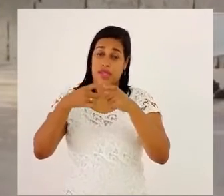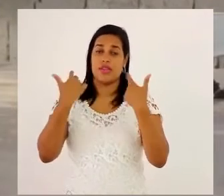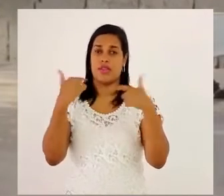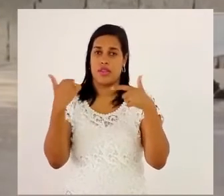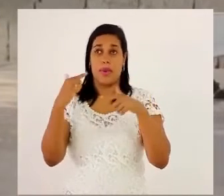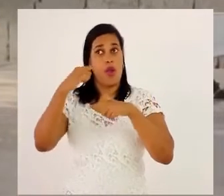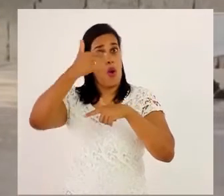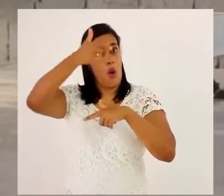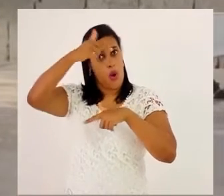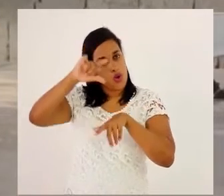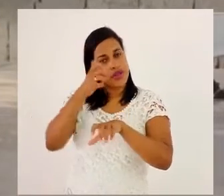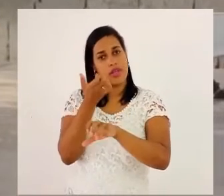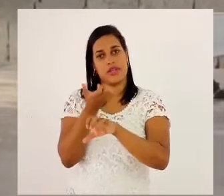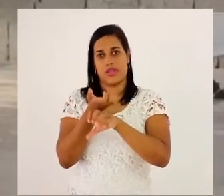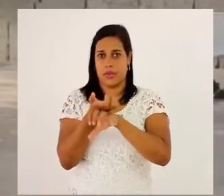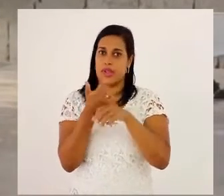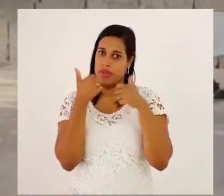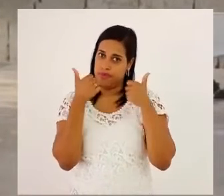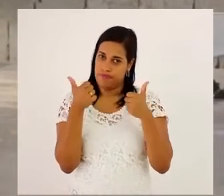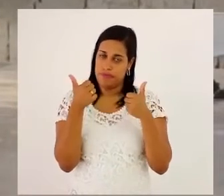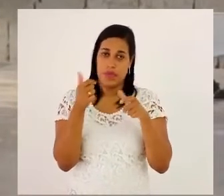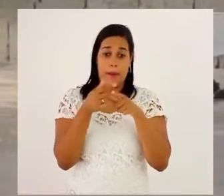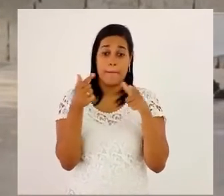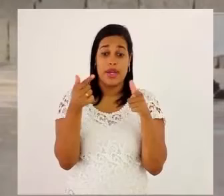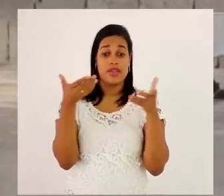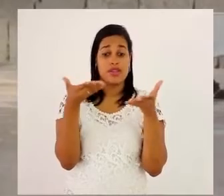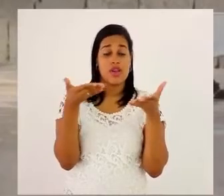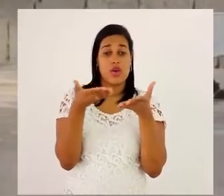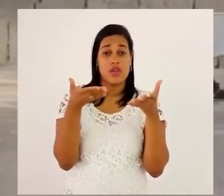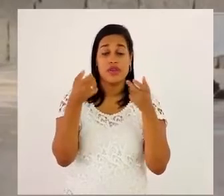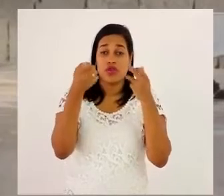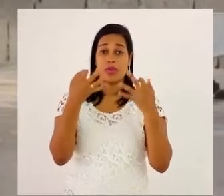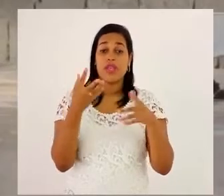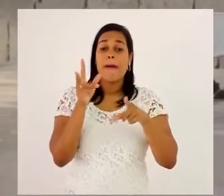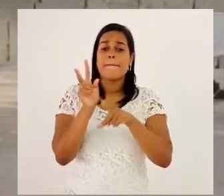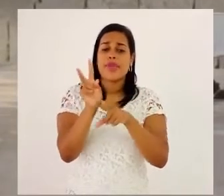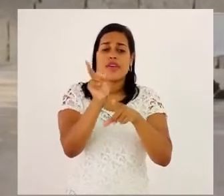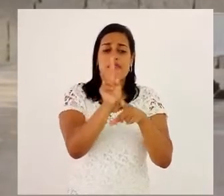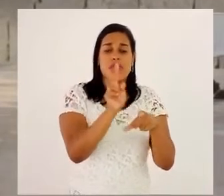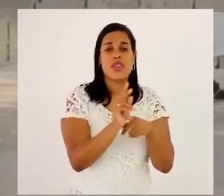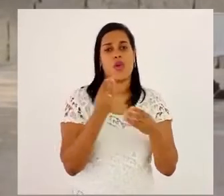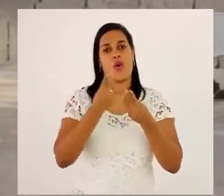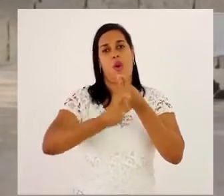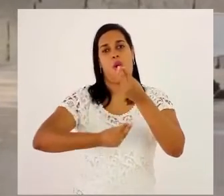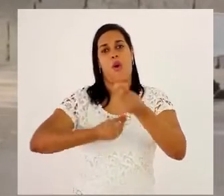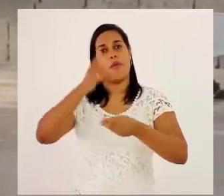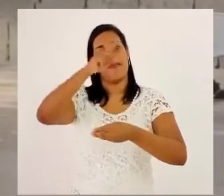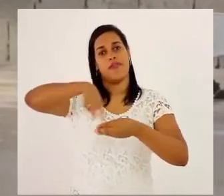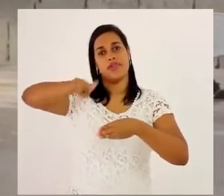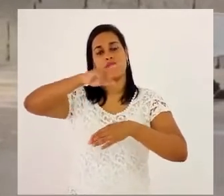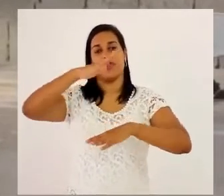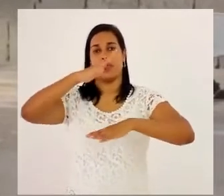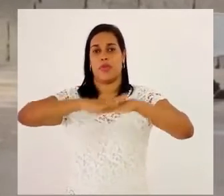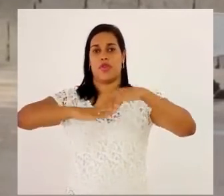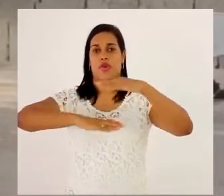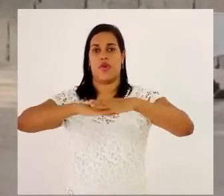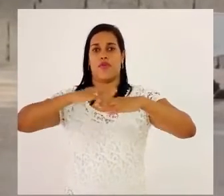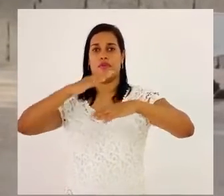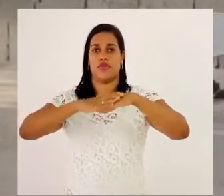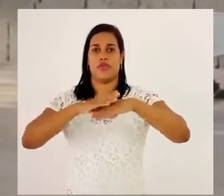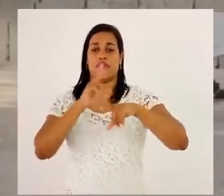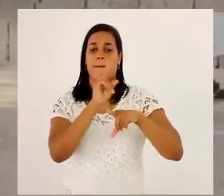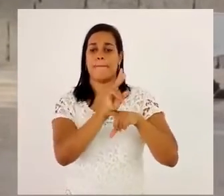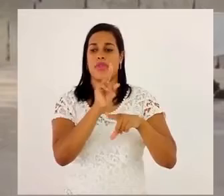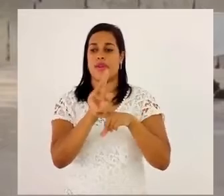trabalho. Nós estaremos basicamente com ações preventivas. Por isso vocês serão chamados de profissionais